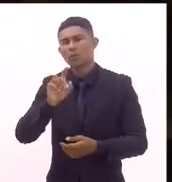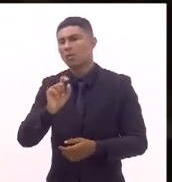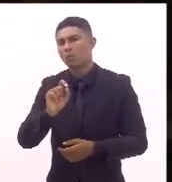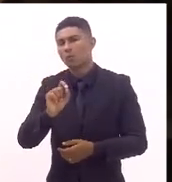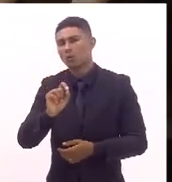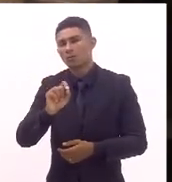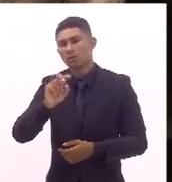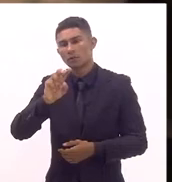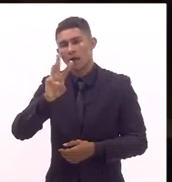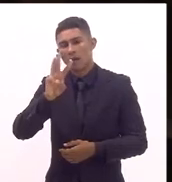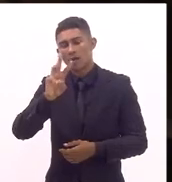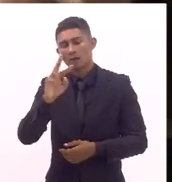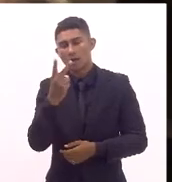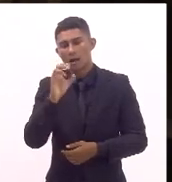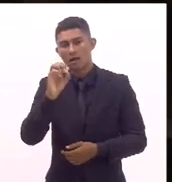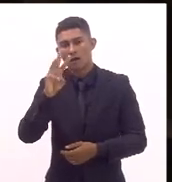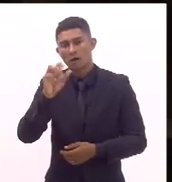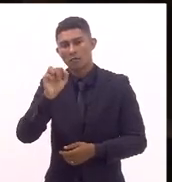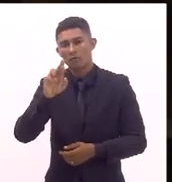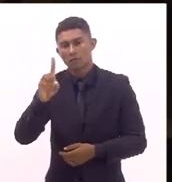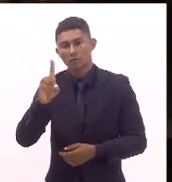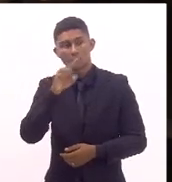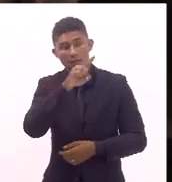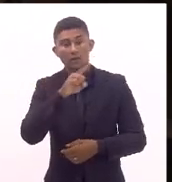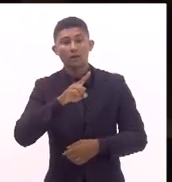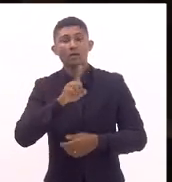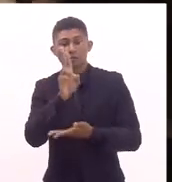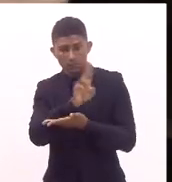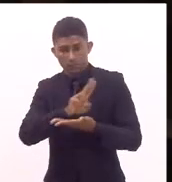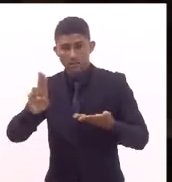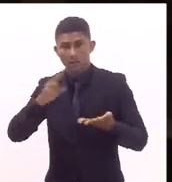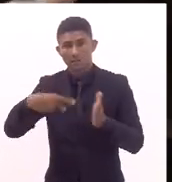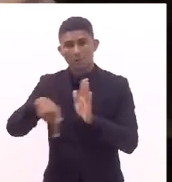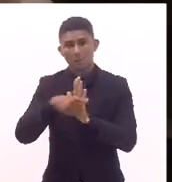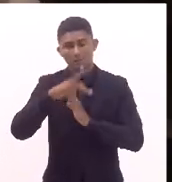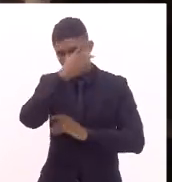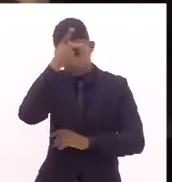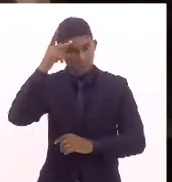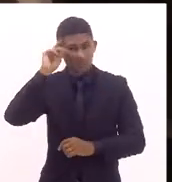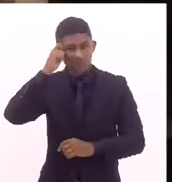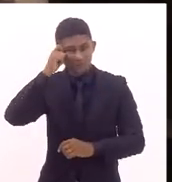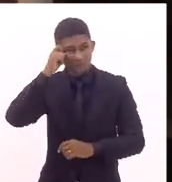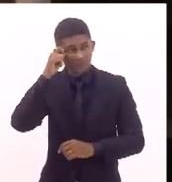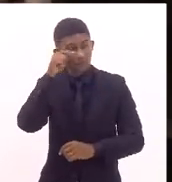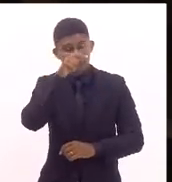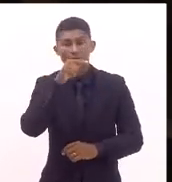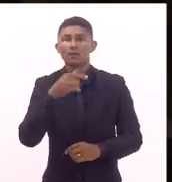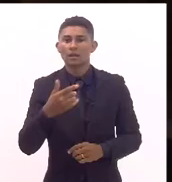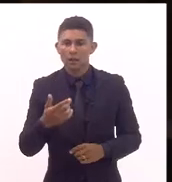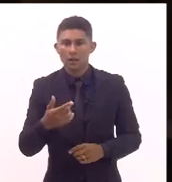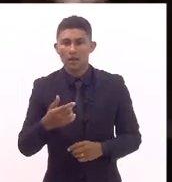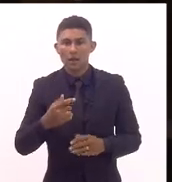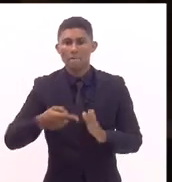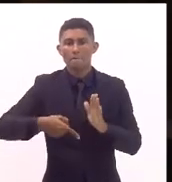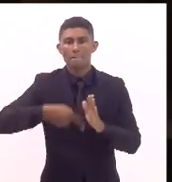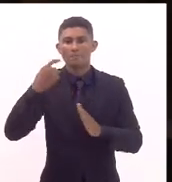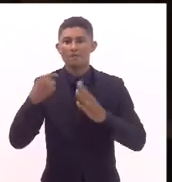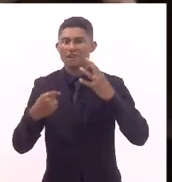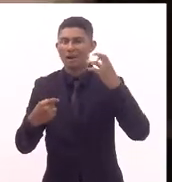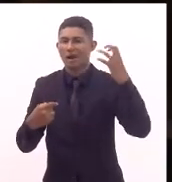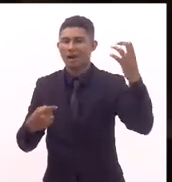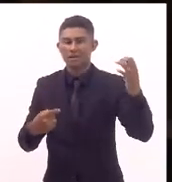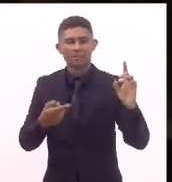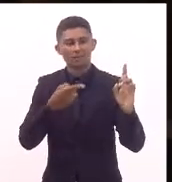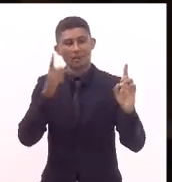não foi Howard que universidade de negros não nos Estados Unidos foi a primeira viagem dela